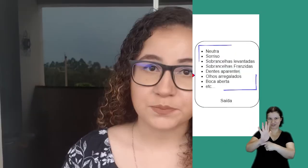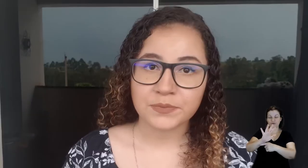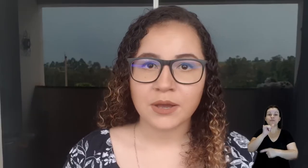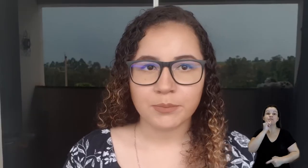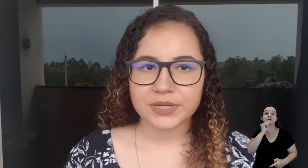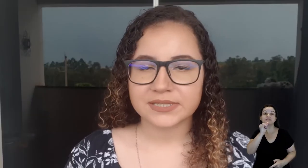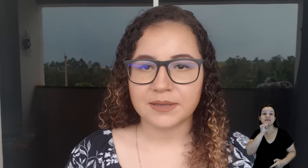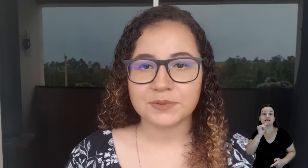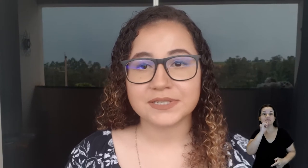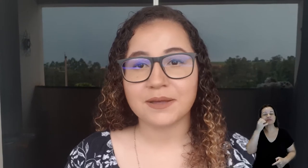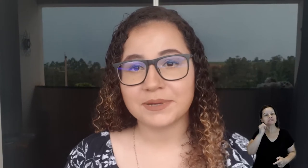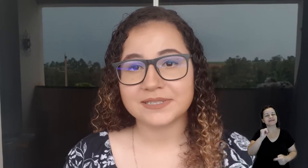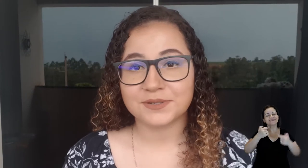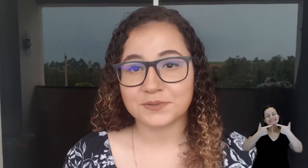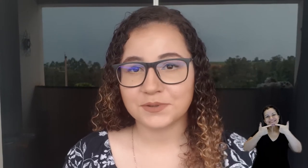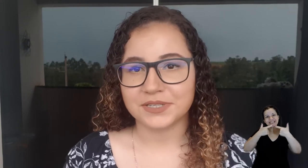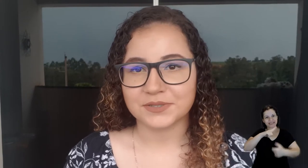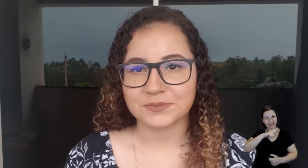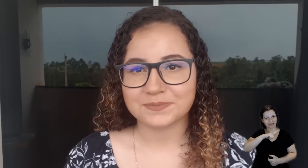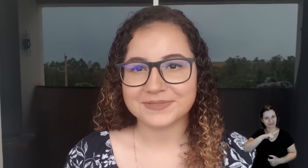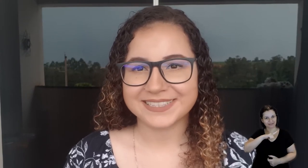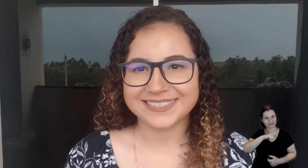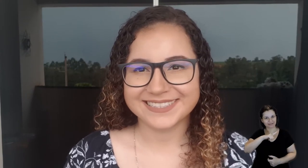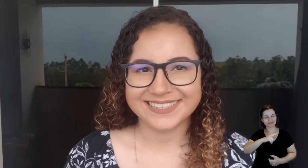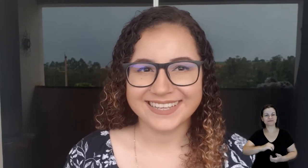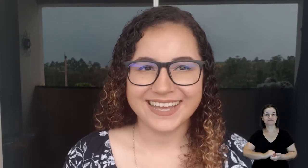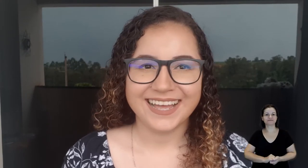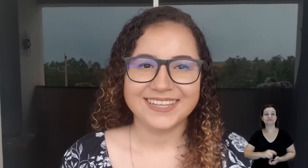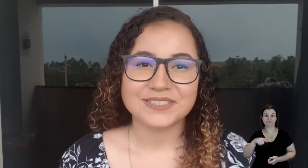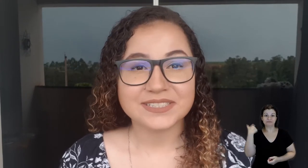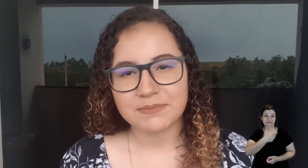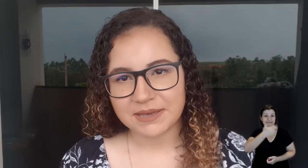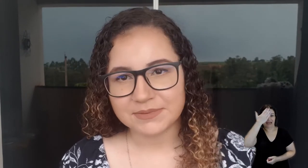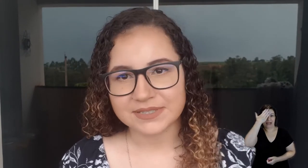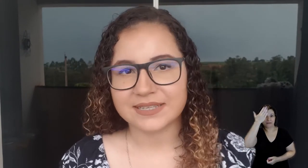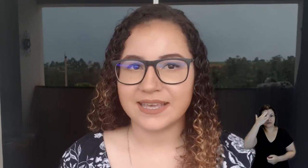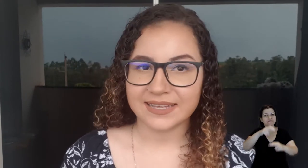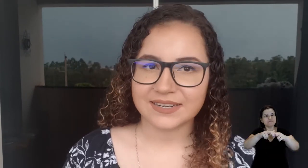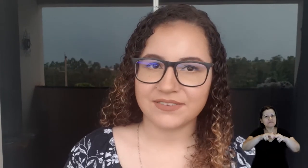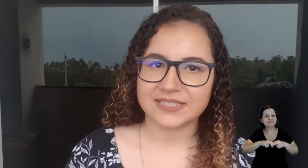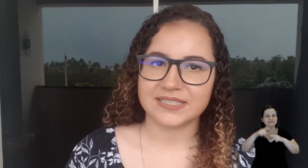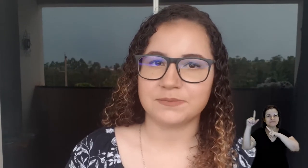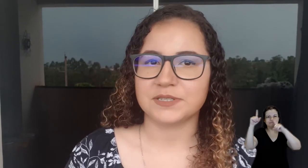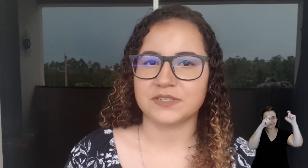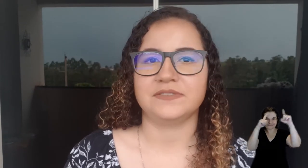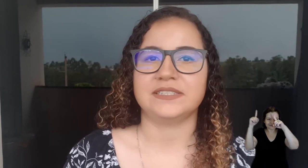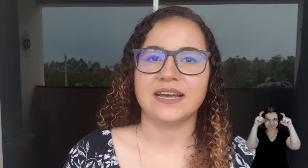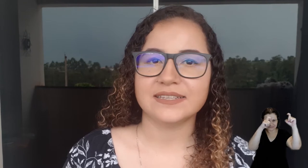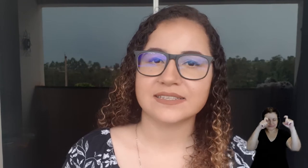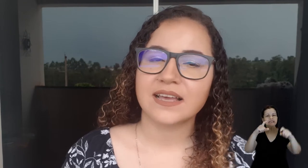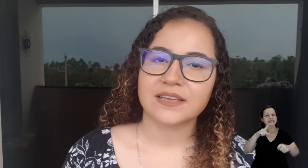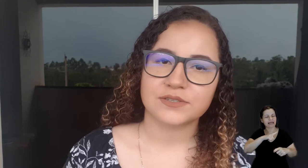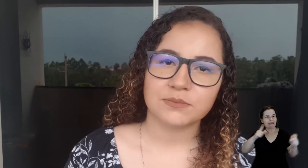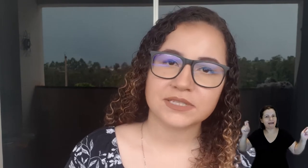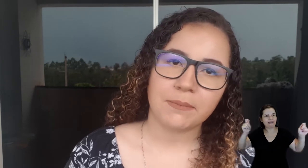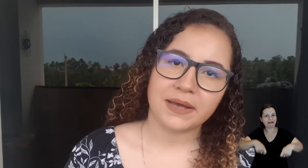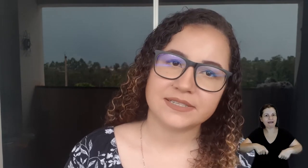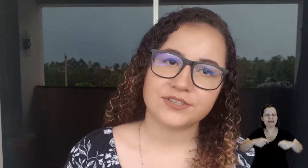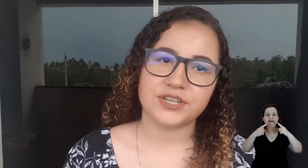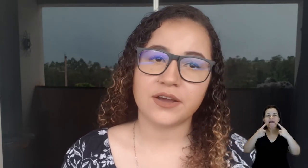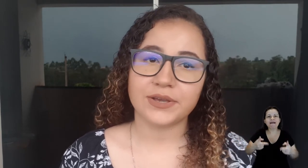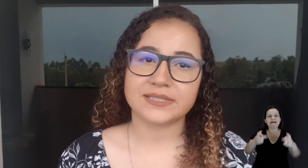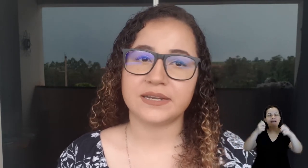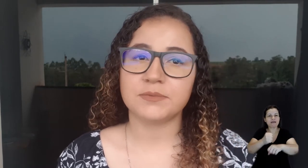um vídeo, por exemplo, se está aparecendo um sorriso. Nós sabemos que é através das expressões faciais que somos